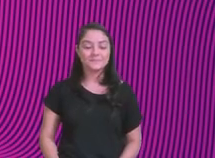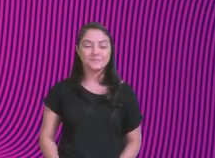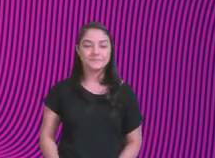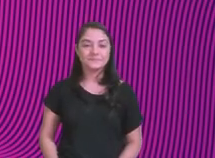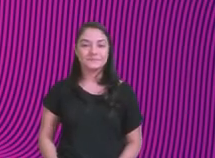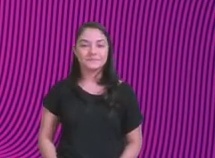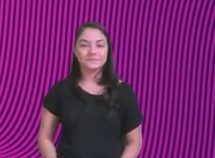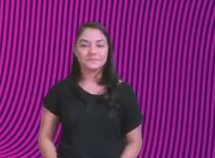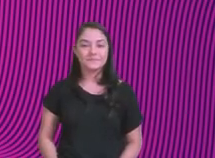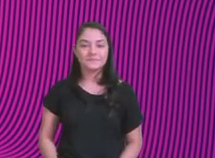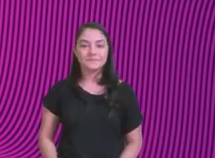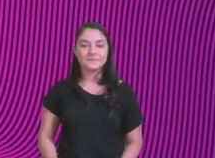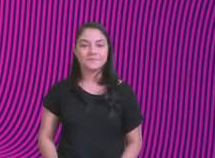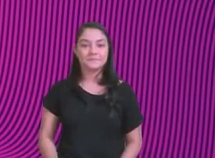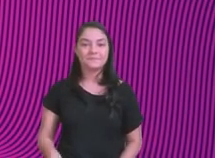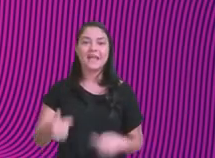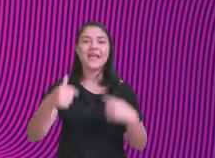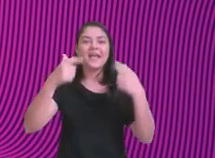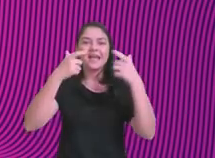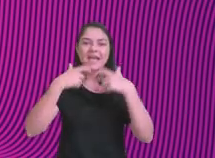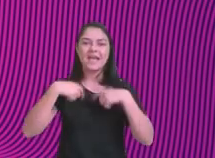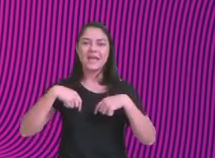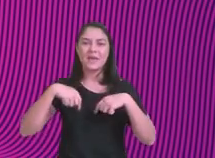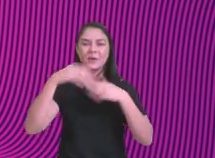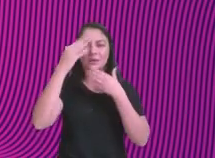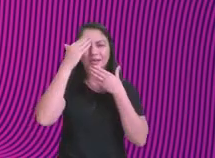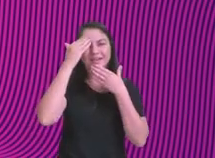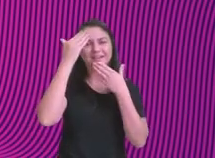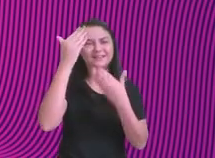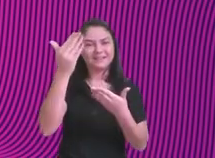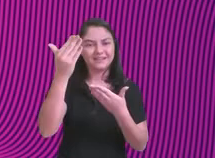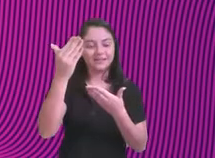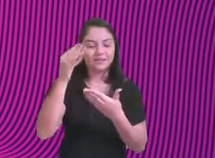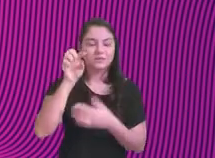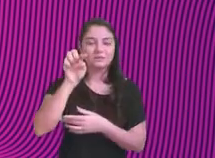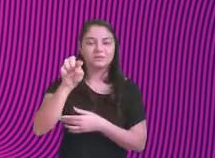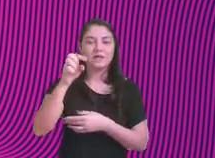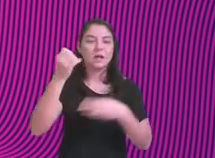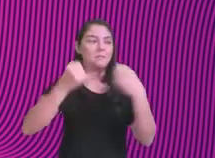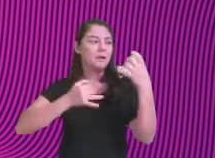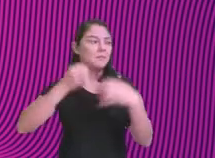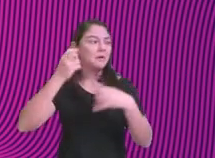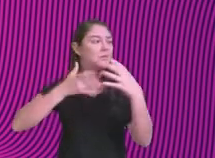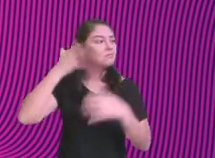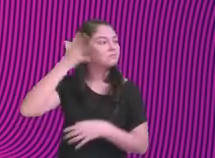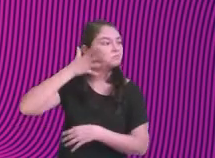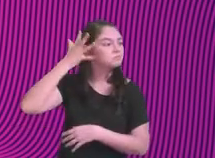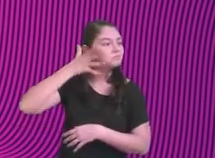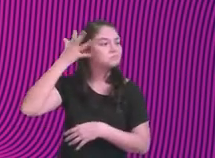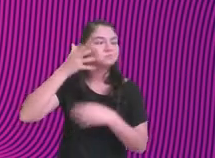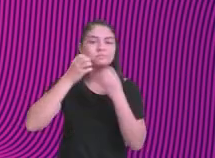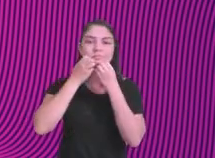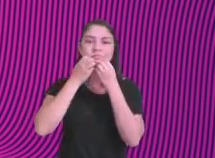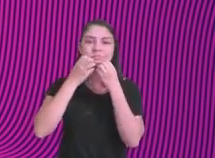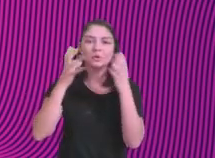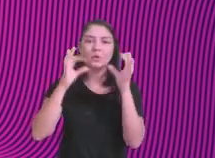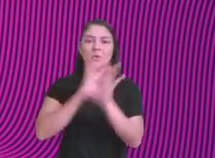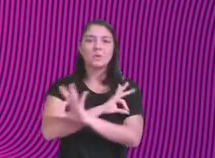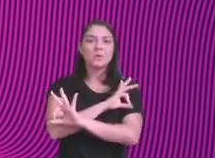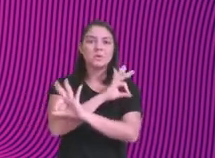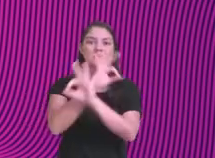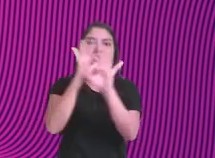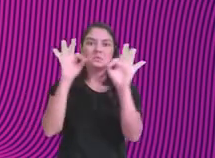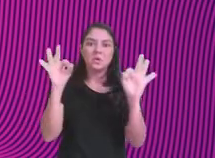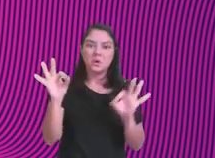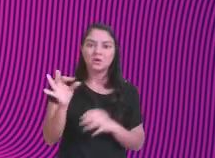Armando, obrigada a você, como sempre, uma palestra com muito conhecimento,